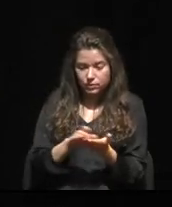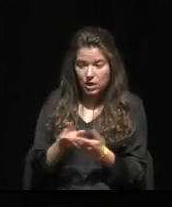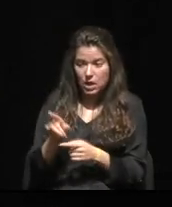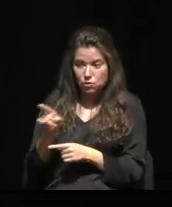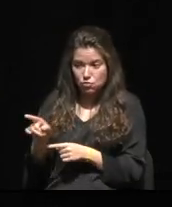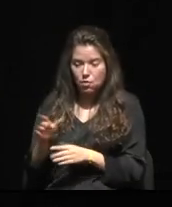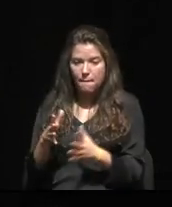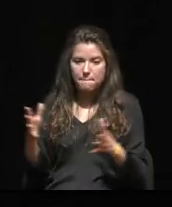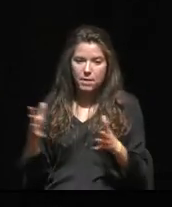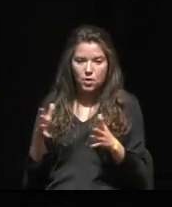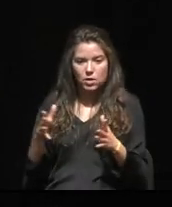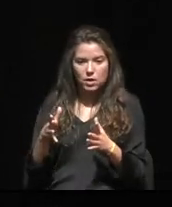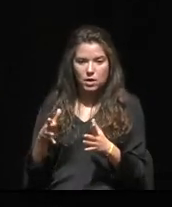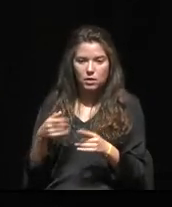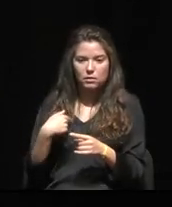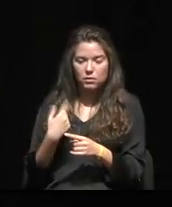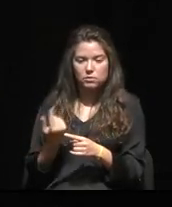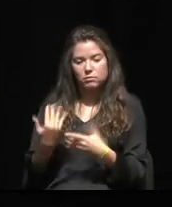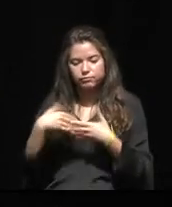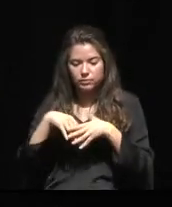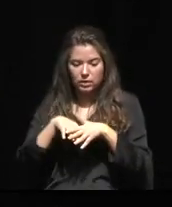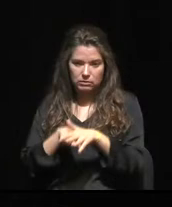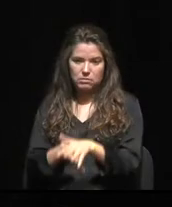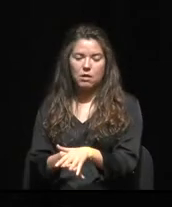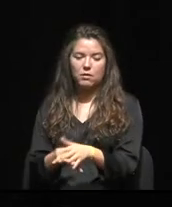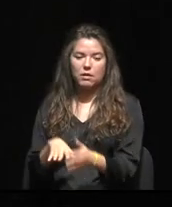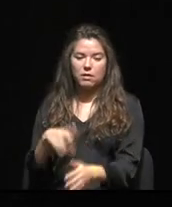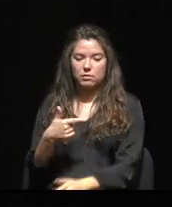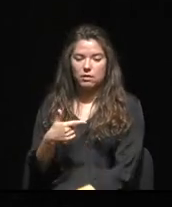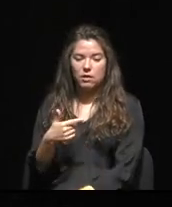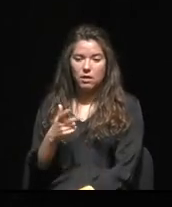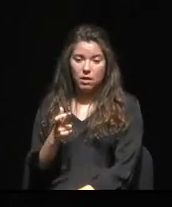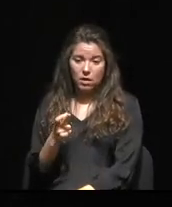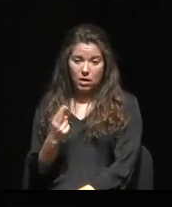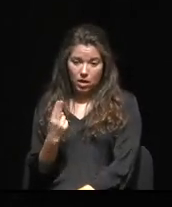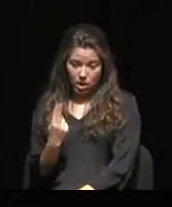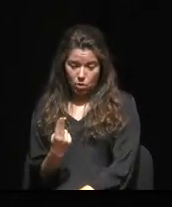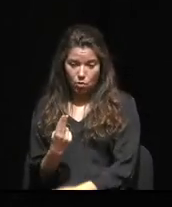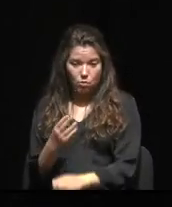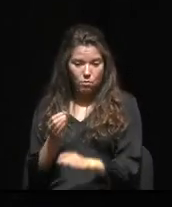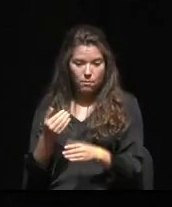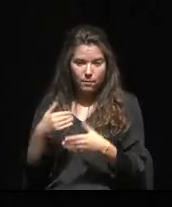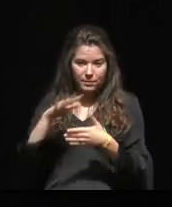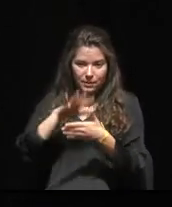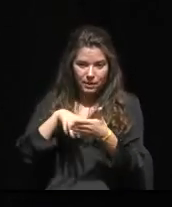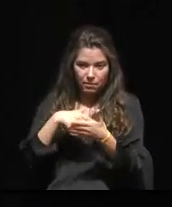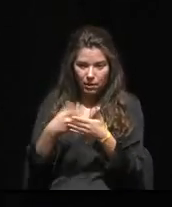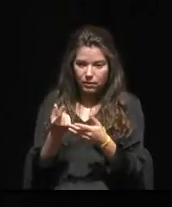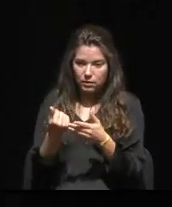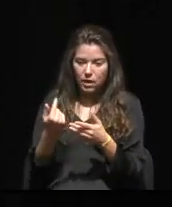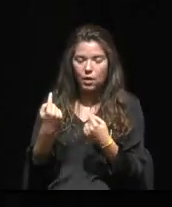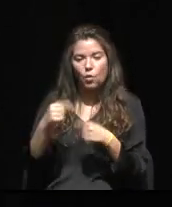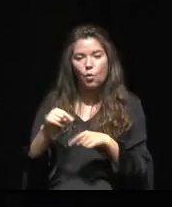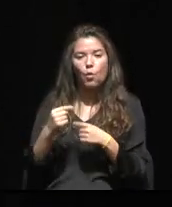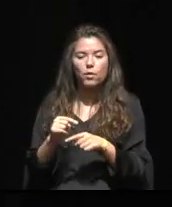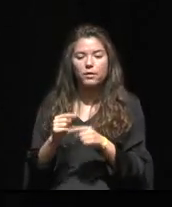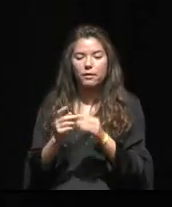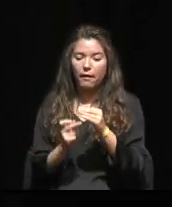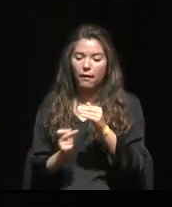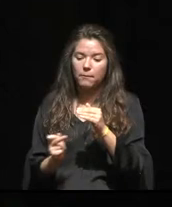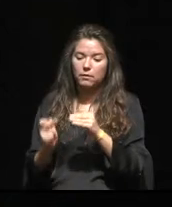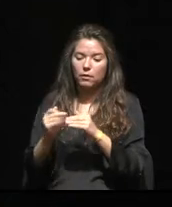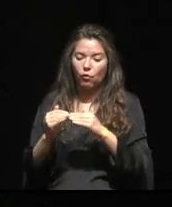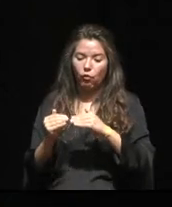maioria os fiscais municipais não estão integrados na ru tabela remuneratória única aumentando cada vez mais a